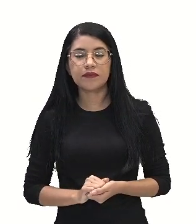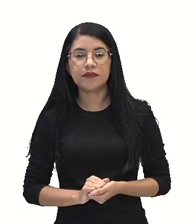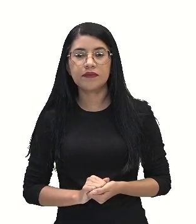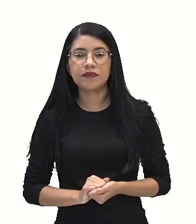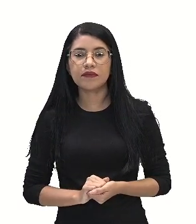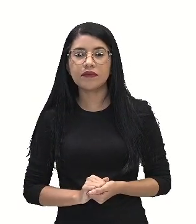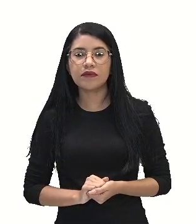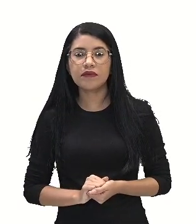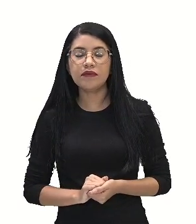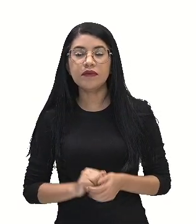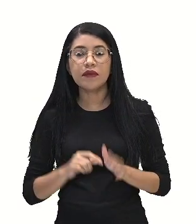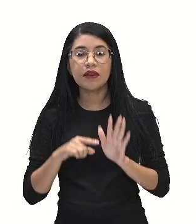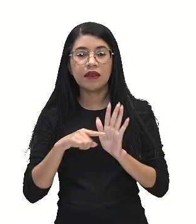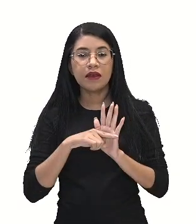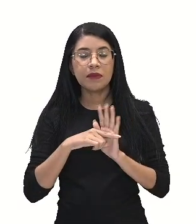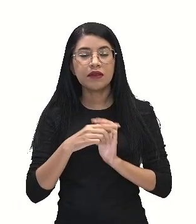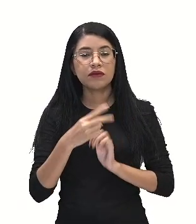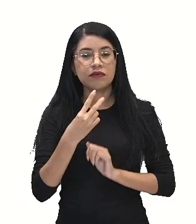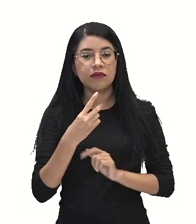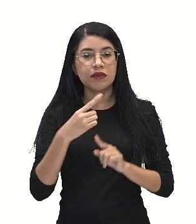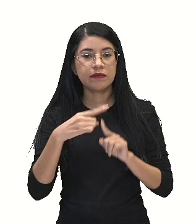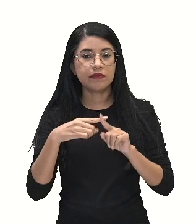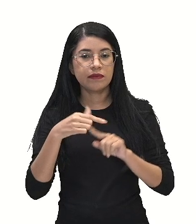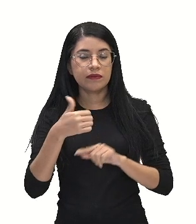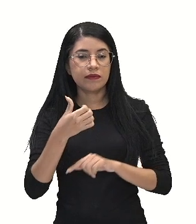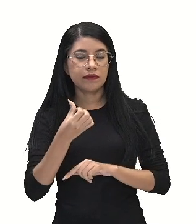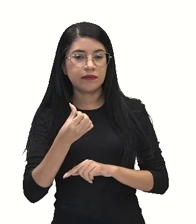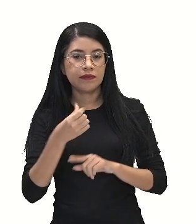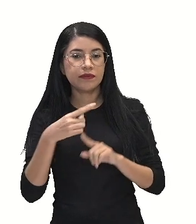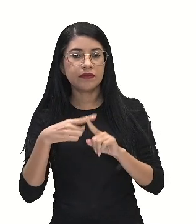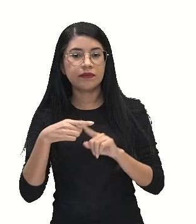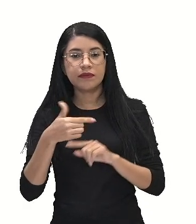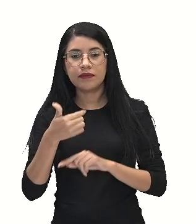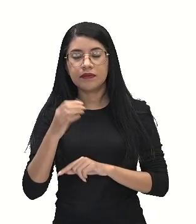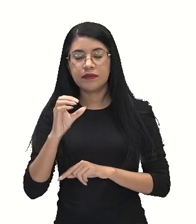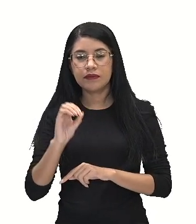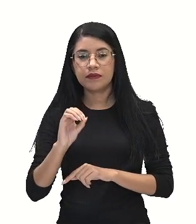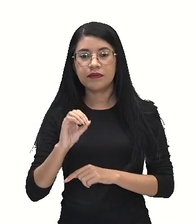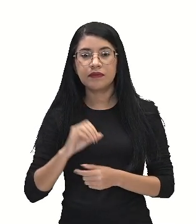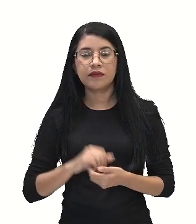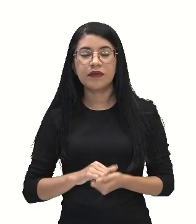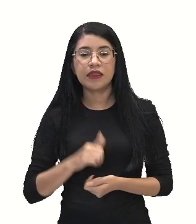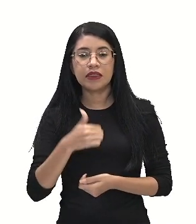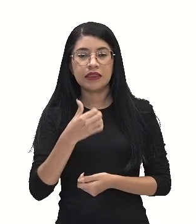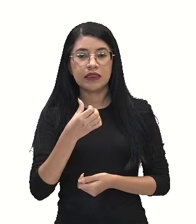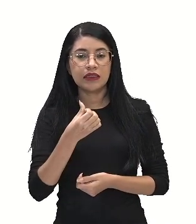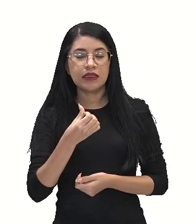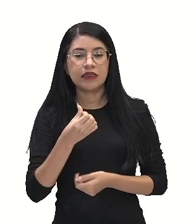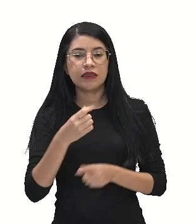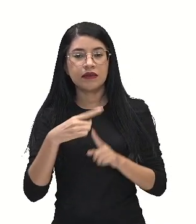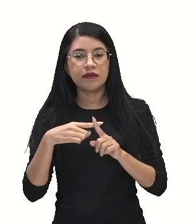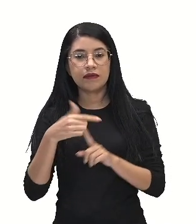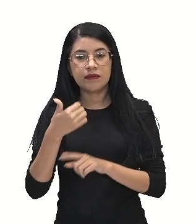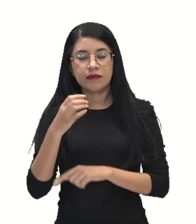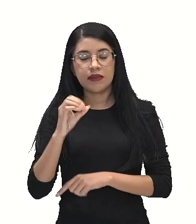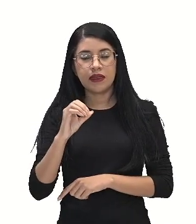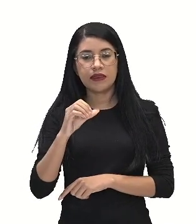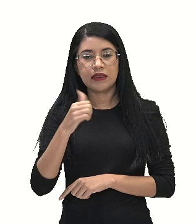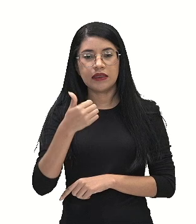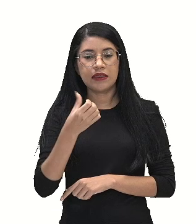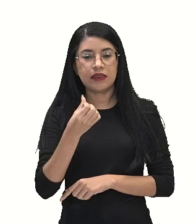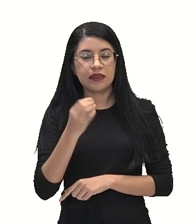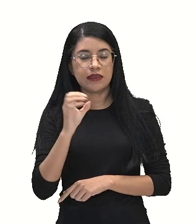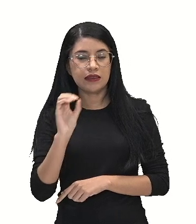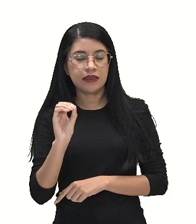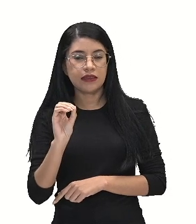Menos 2 vezes 16 vezes 10. 16 vezes 10 dá 160.